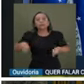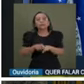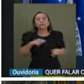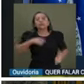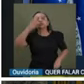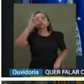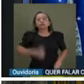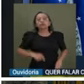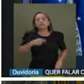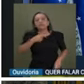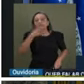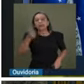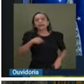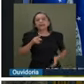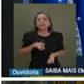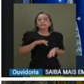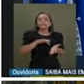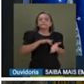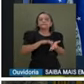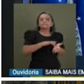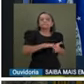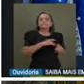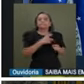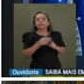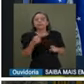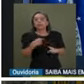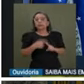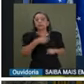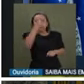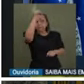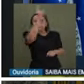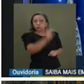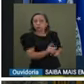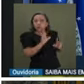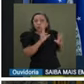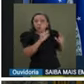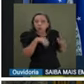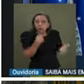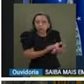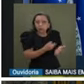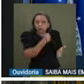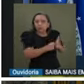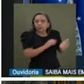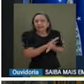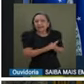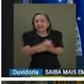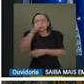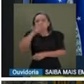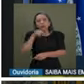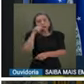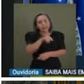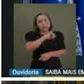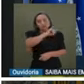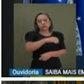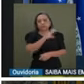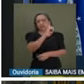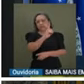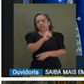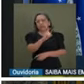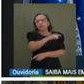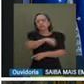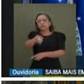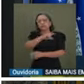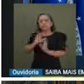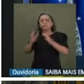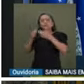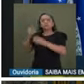porque se tem um sujeito que nunca lutou pela democracia foi Zé de seu Zé de seu fundador do fum de São Paulo o fum de São Paulo